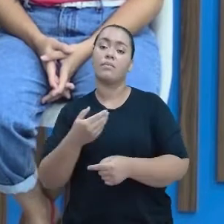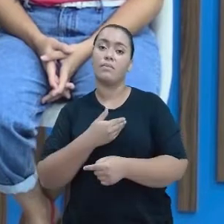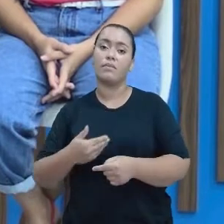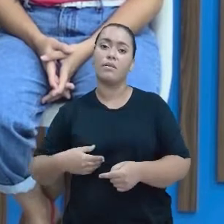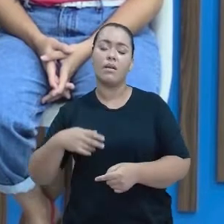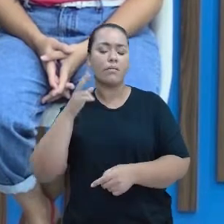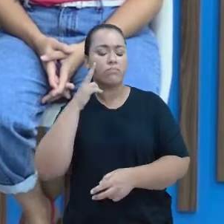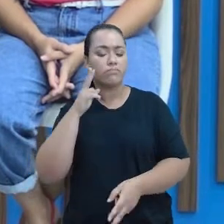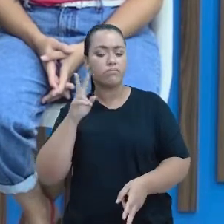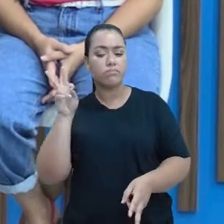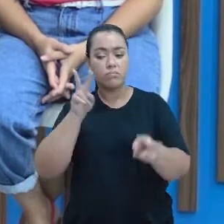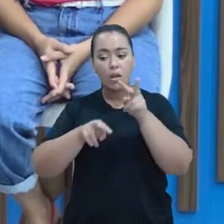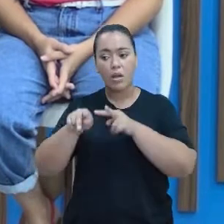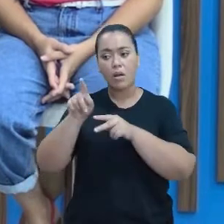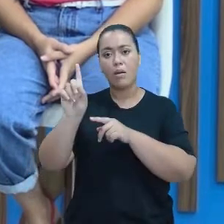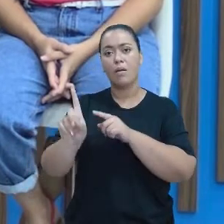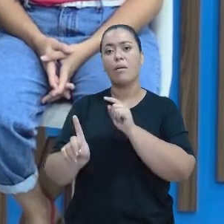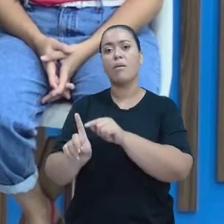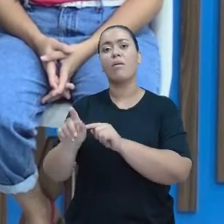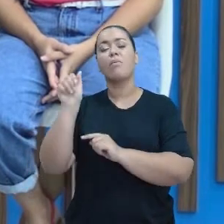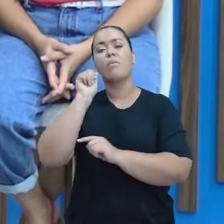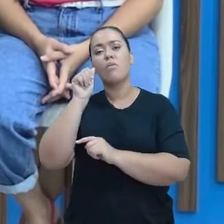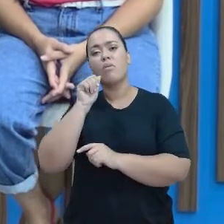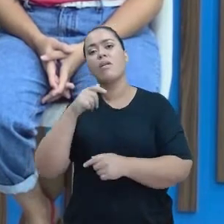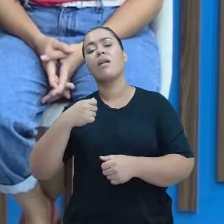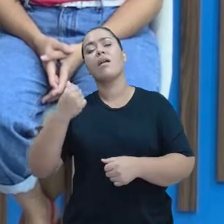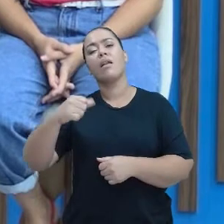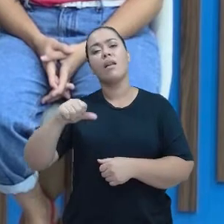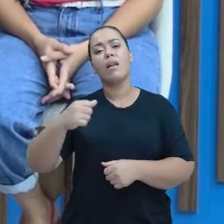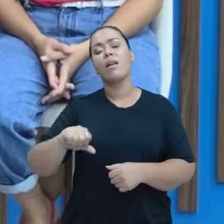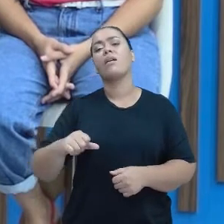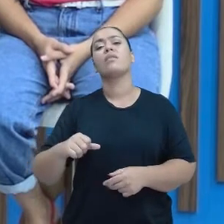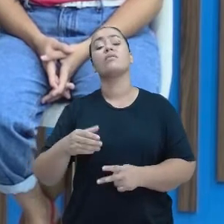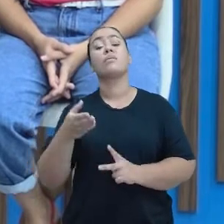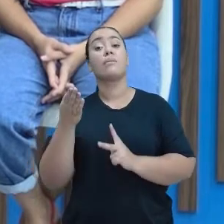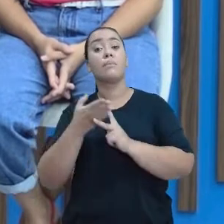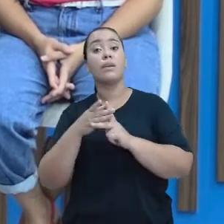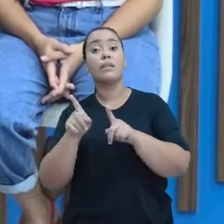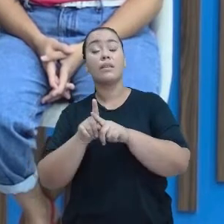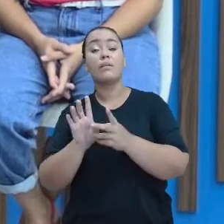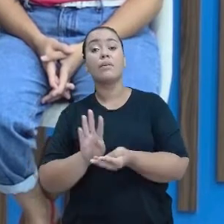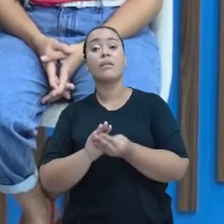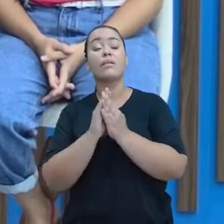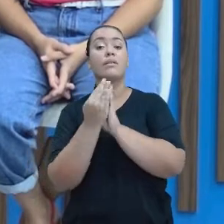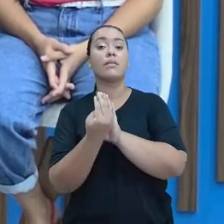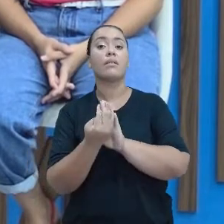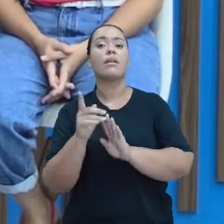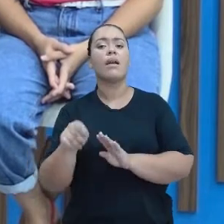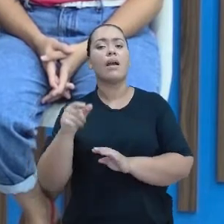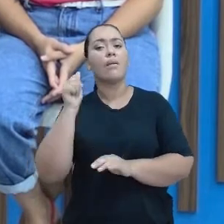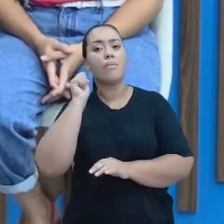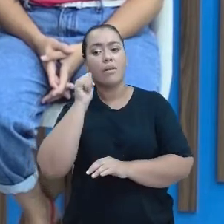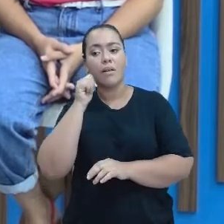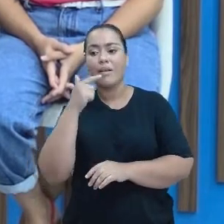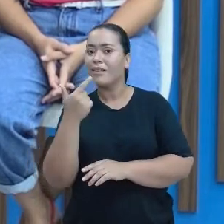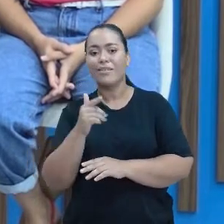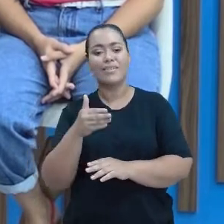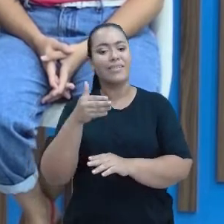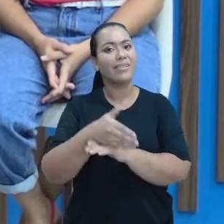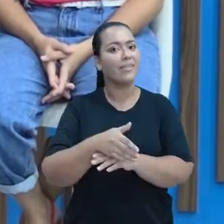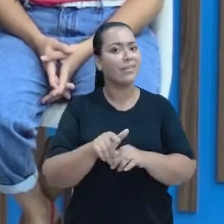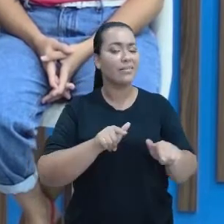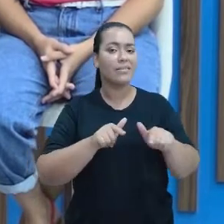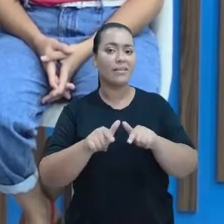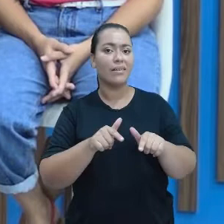mulheres lésbicas, bissexuais e as mulheres trans, que nem têm espaço nesse mundo do